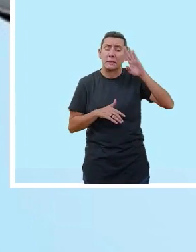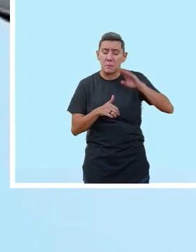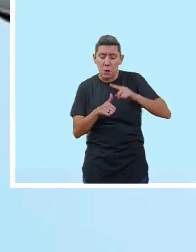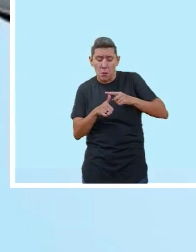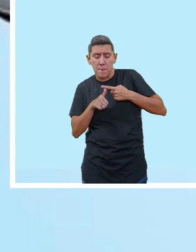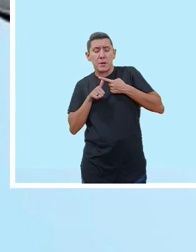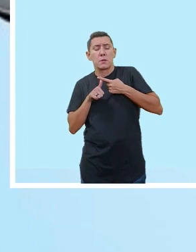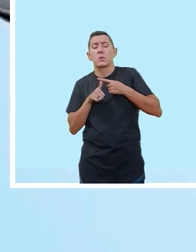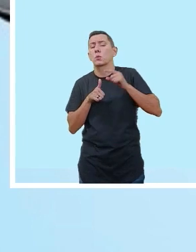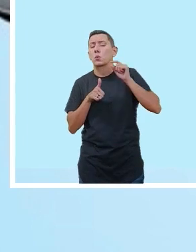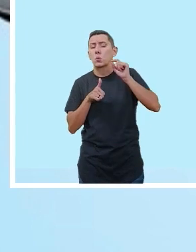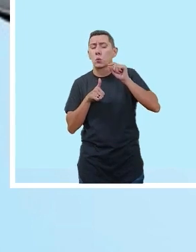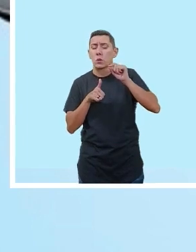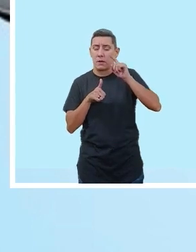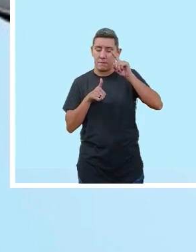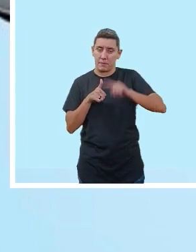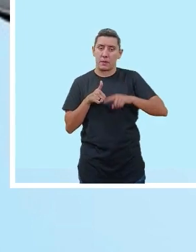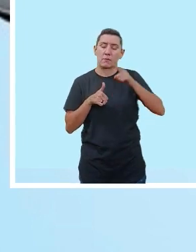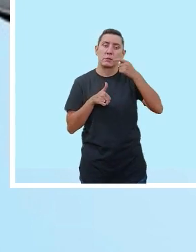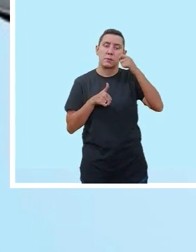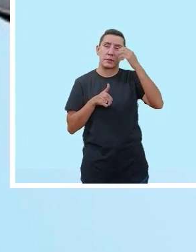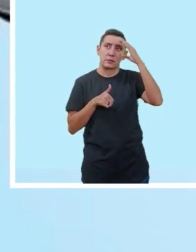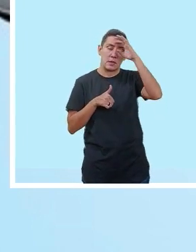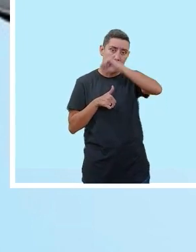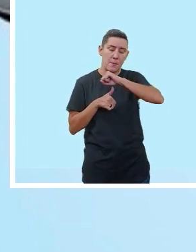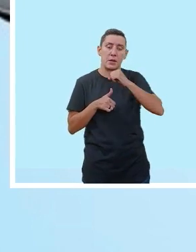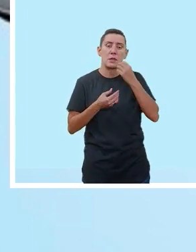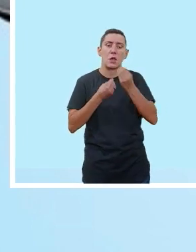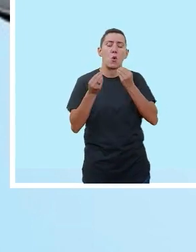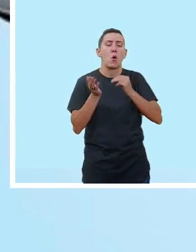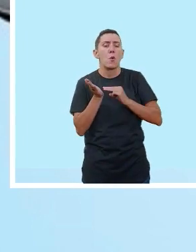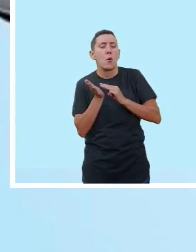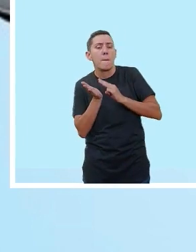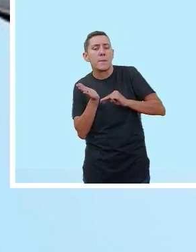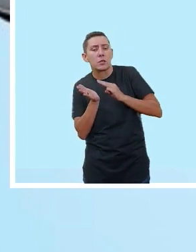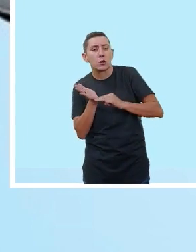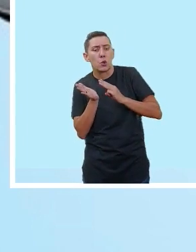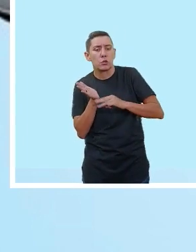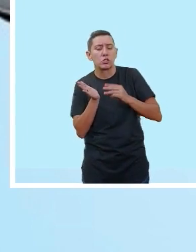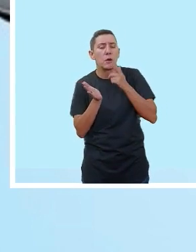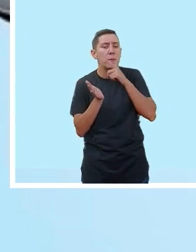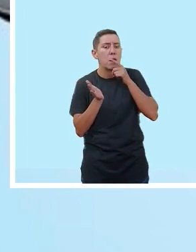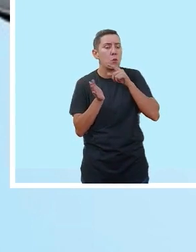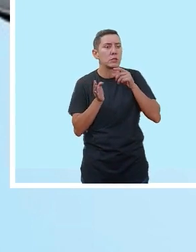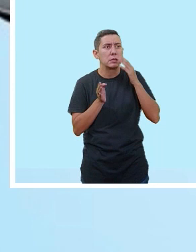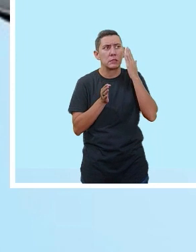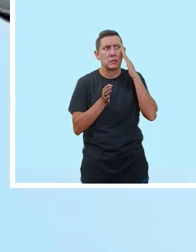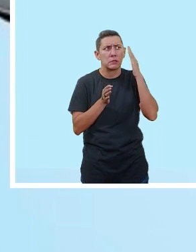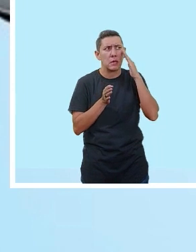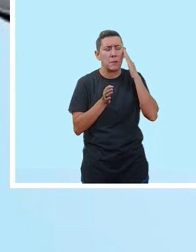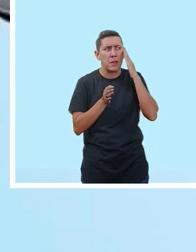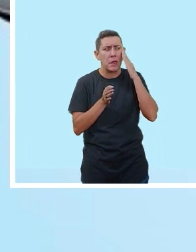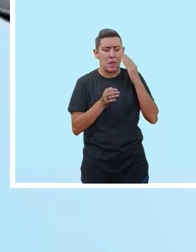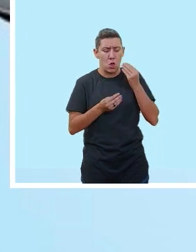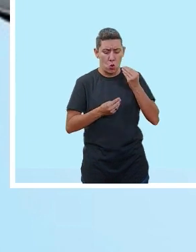é você utilizar uma metodologia para avaliar qual é o nível de emissão que a sua atividade